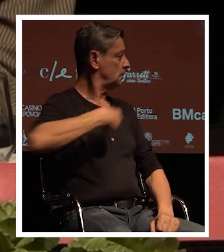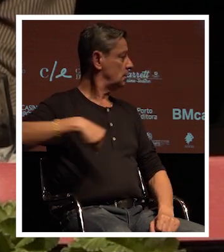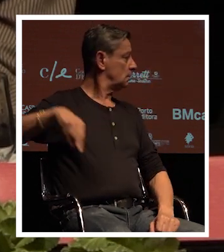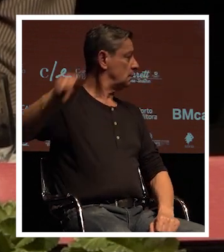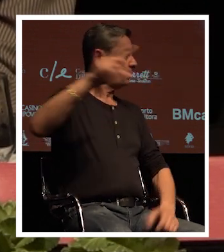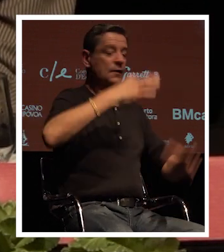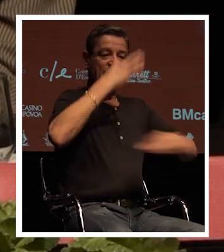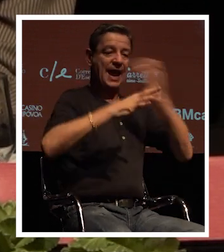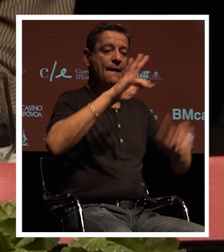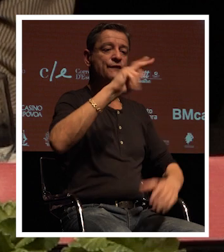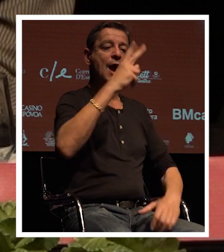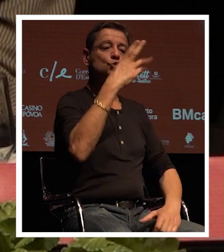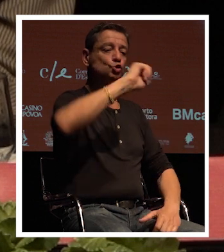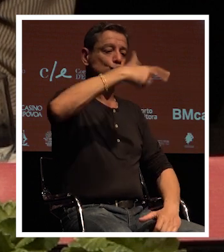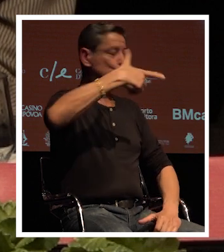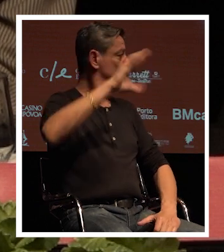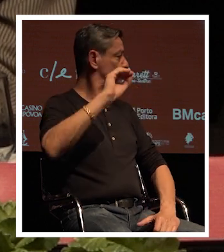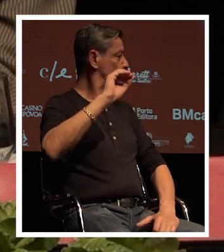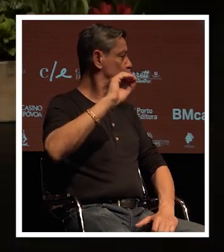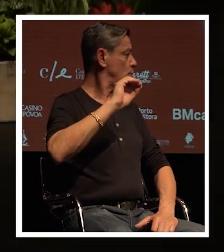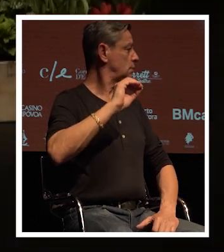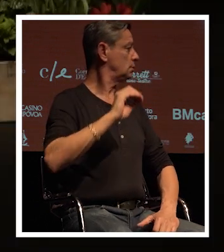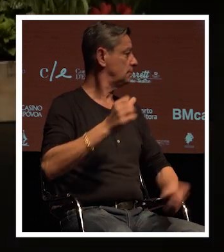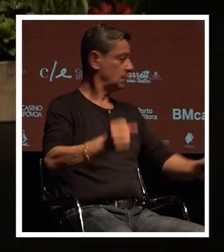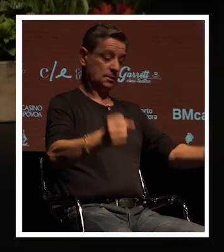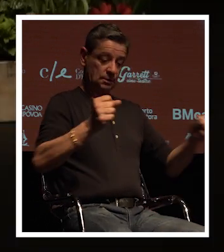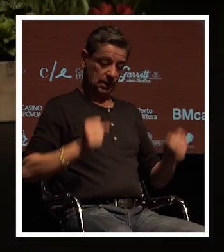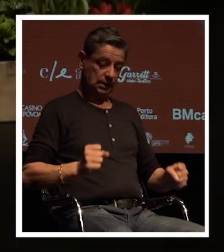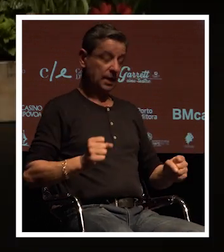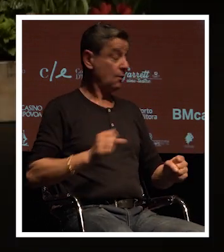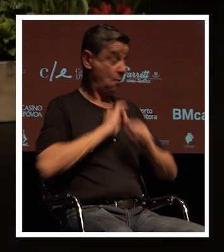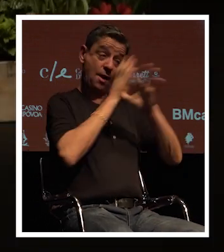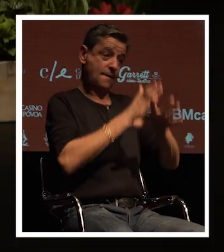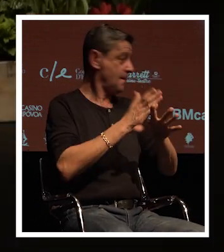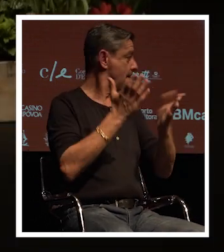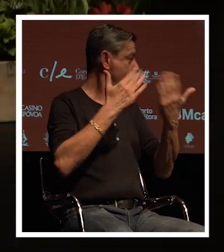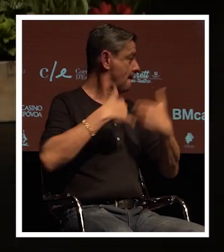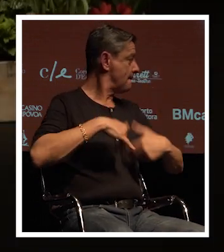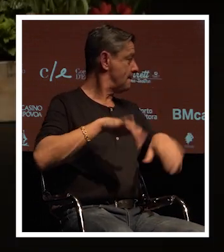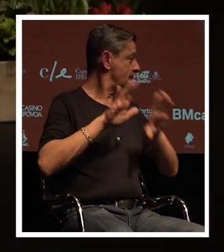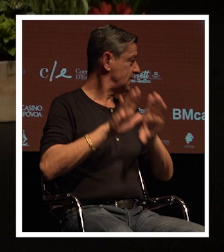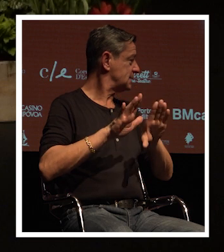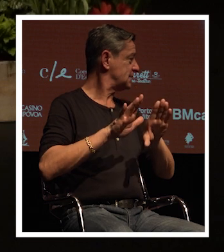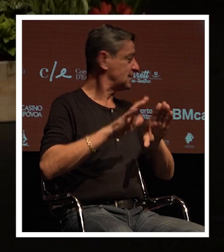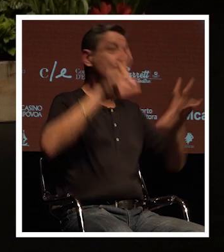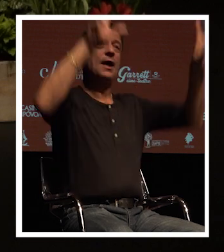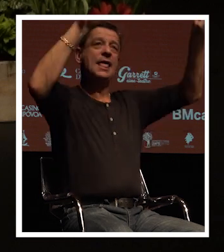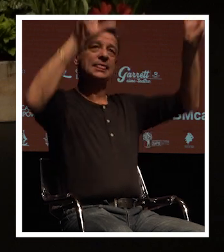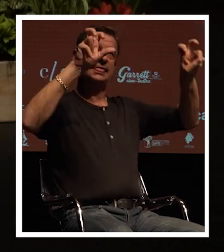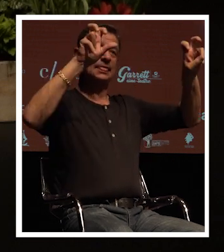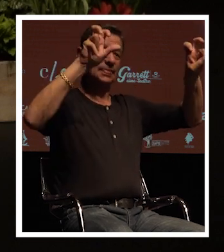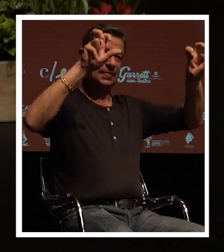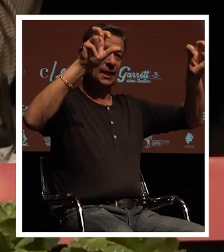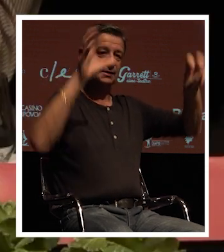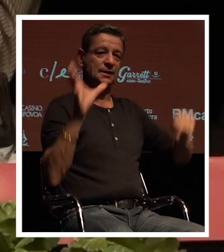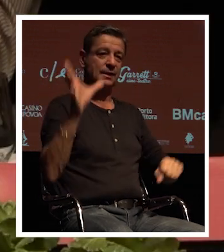ao falar do Fausto ele é uma presença que está aqui não tá numa cadeira mas também está e de um tema dele que para mim é um